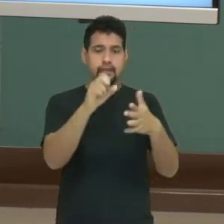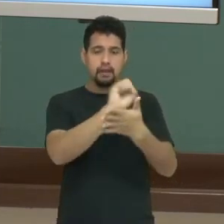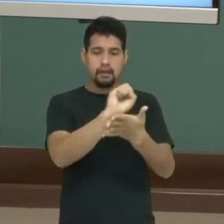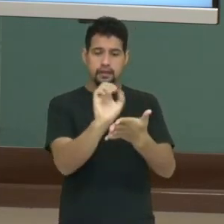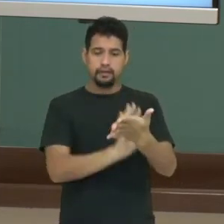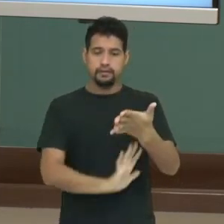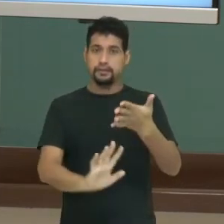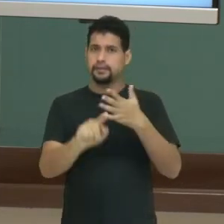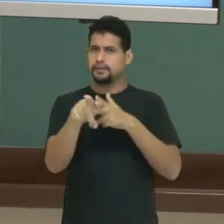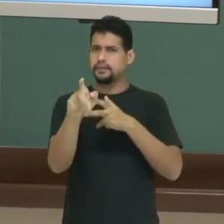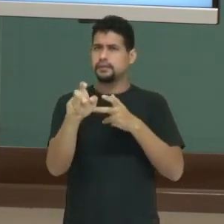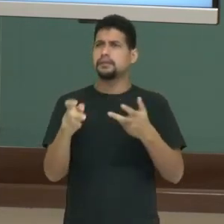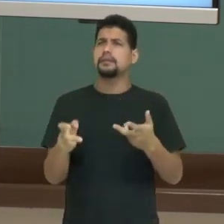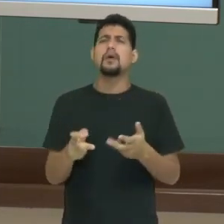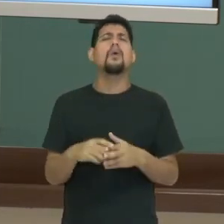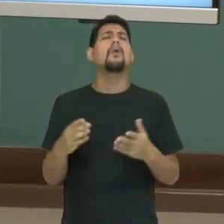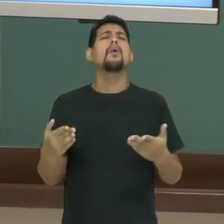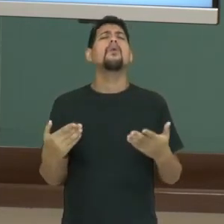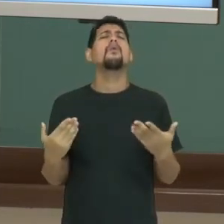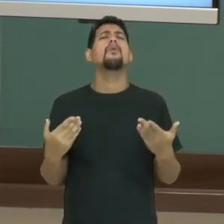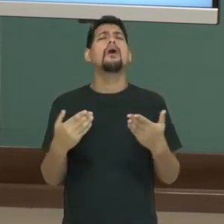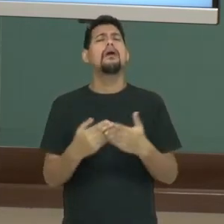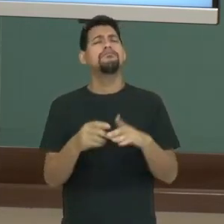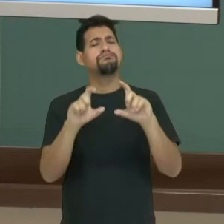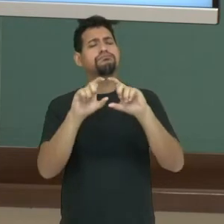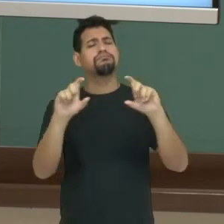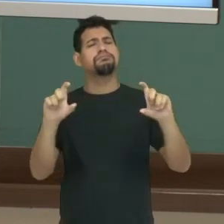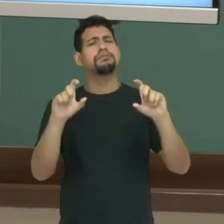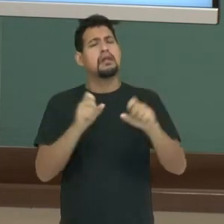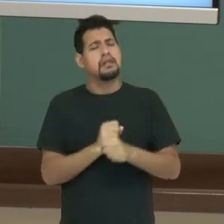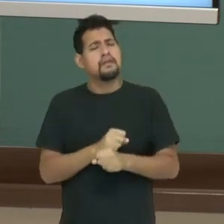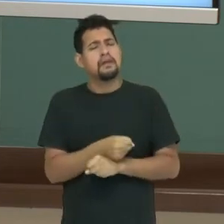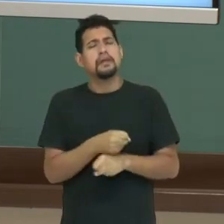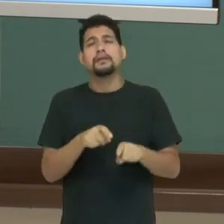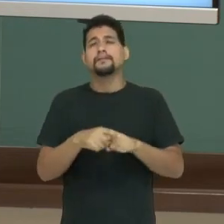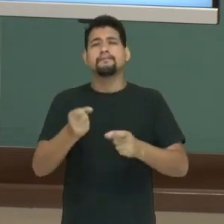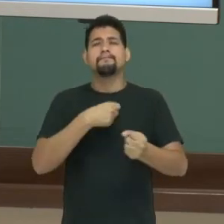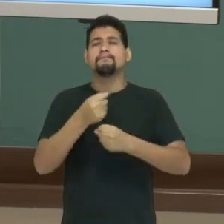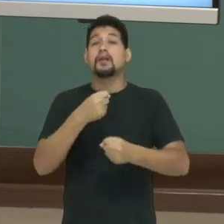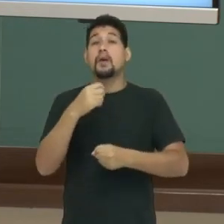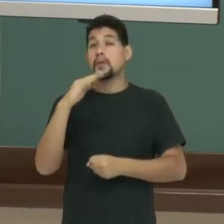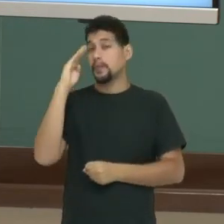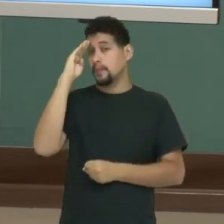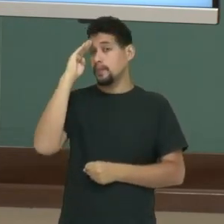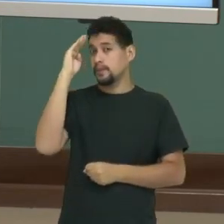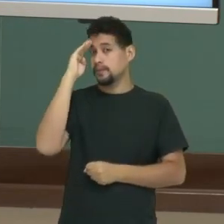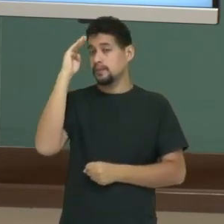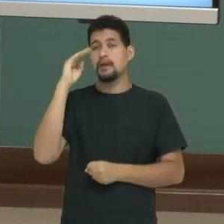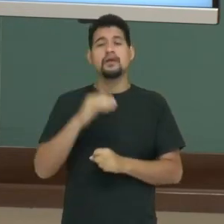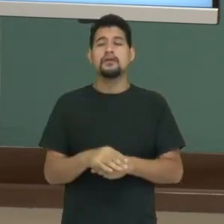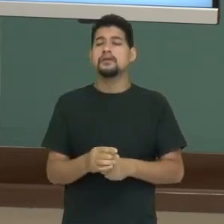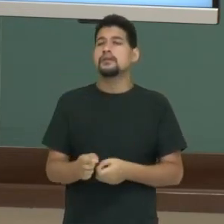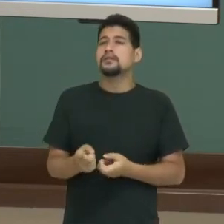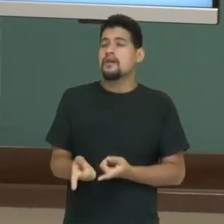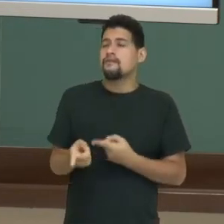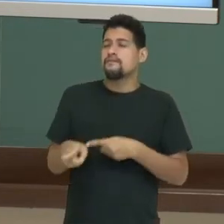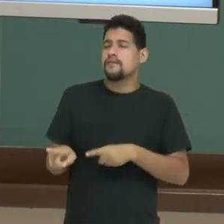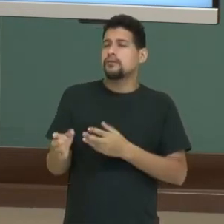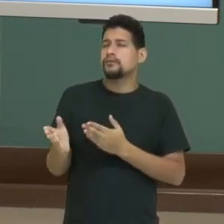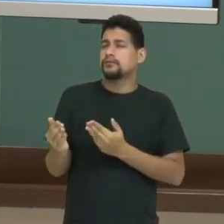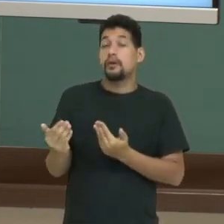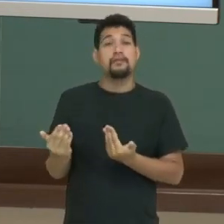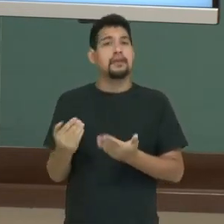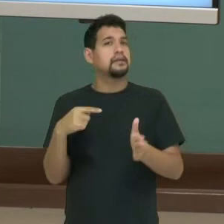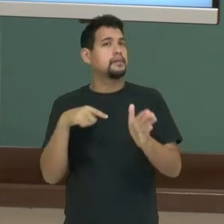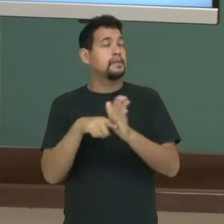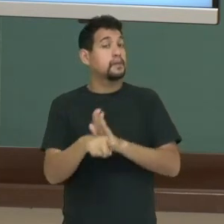Observe qual tese é defendida pelo entrevistado em relação ao principal desafio do jovem. Essa